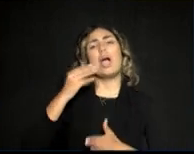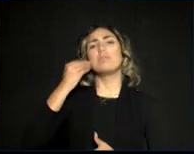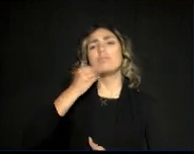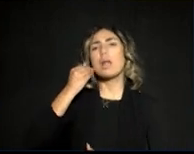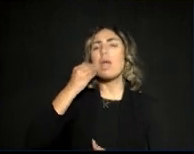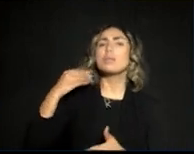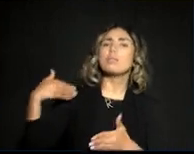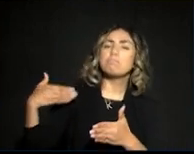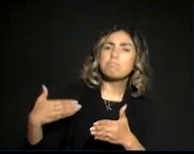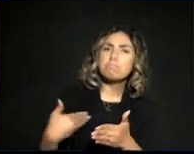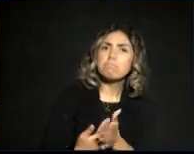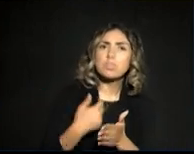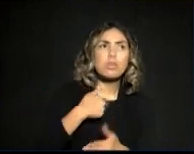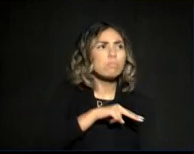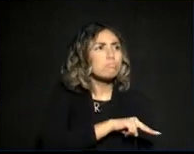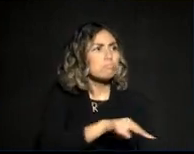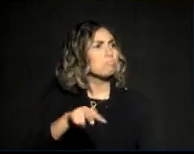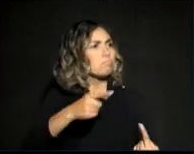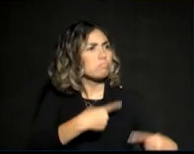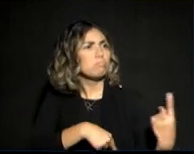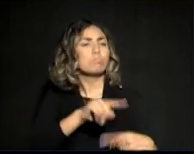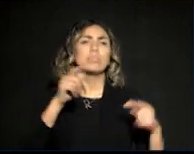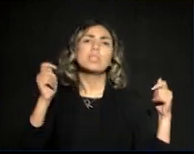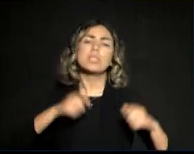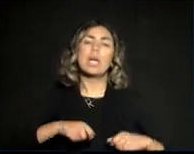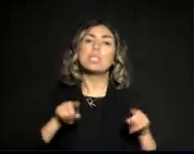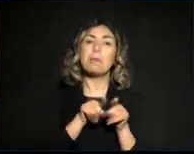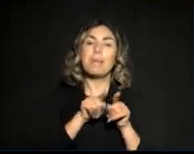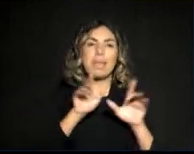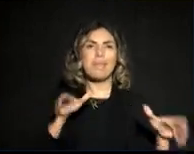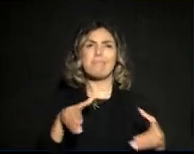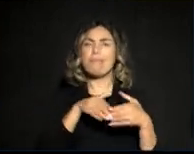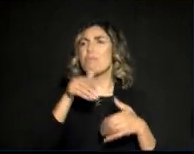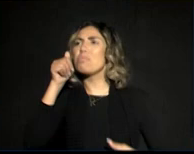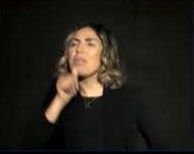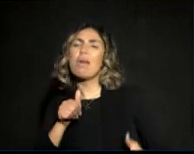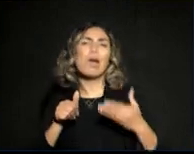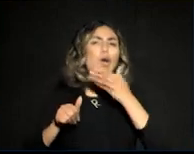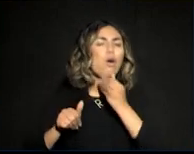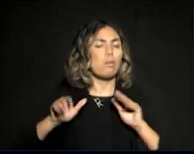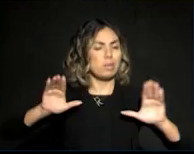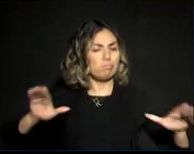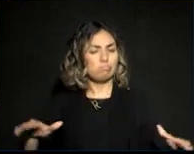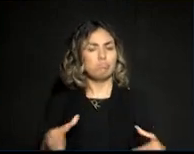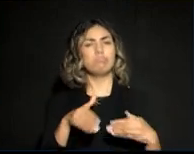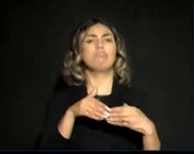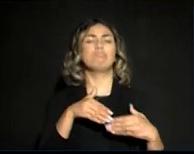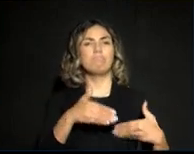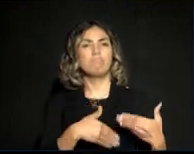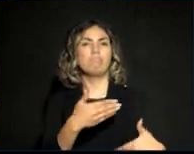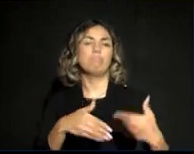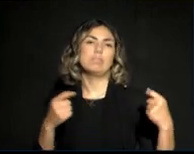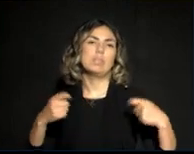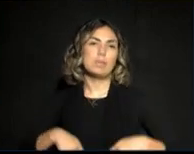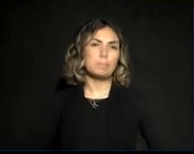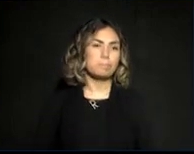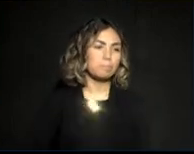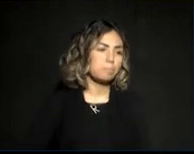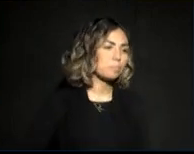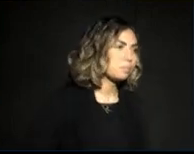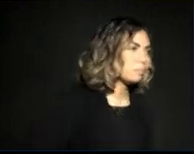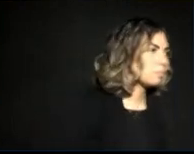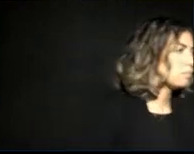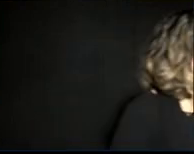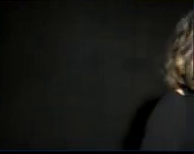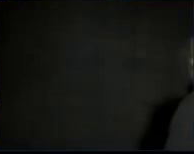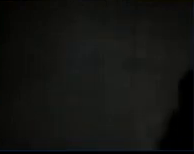tudo que eu já vivi envia acontecer em São Paulo e pela os homens e mulheres que estão ao nosso lado nesse processo mas ao mesmo tempo eu